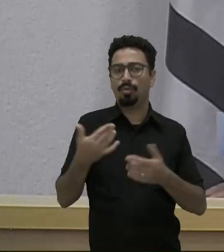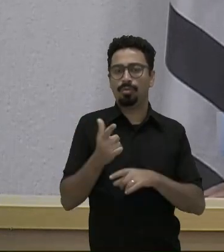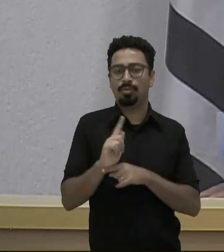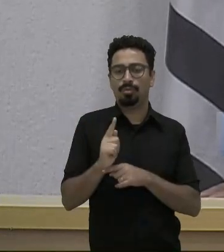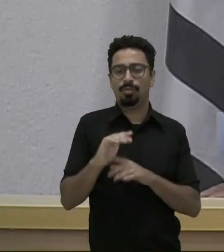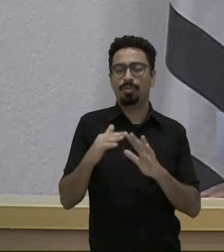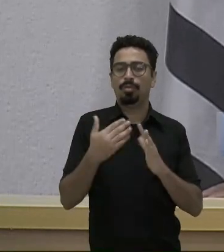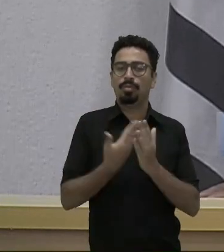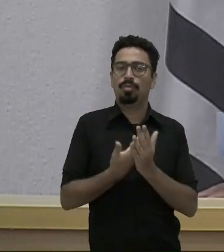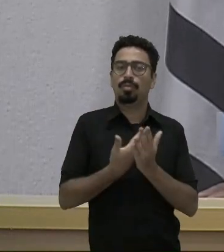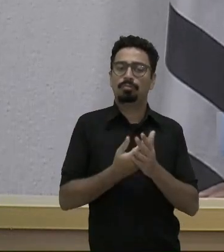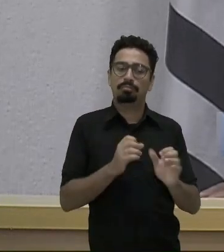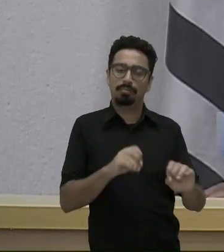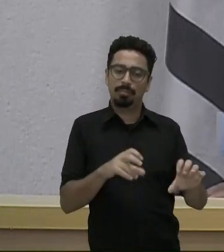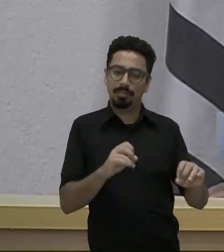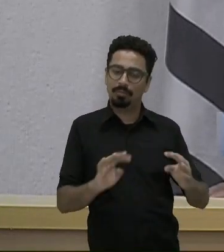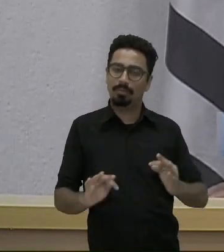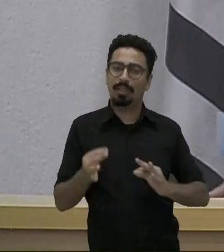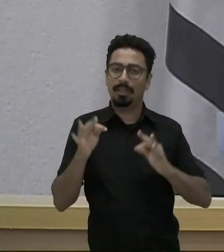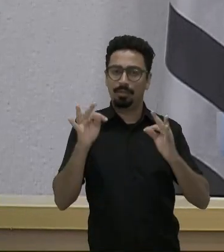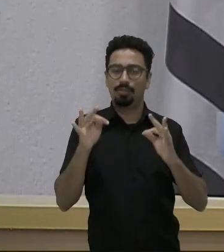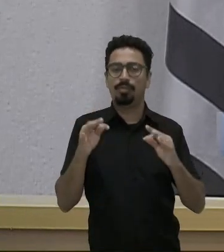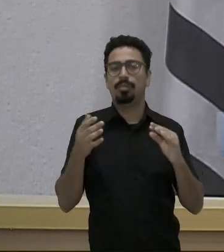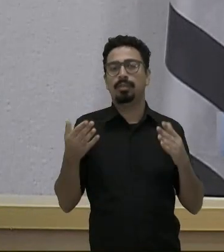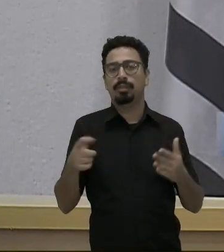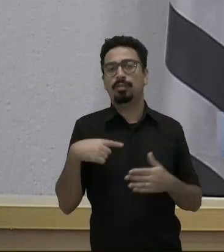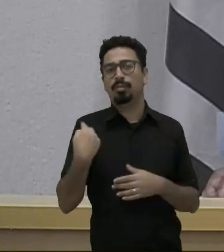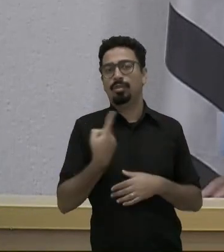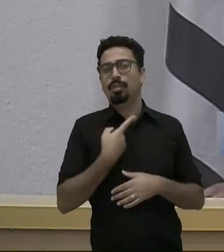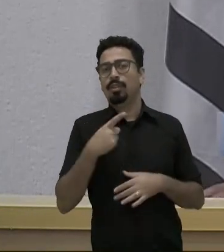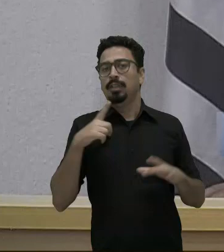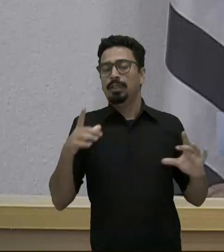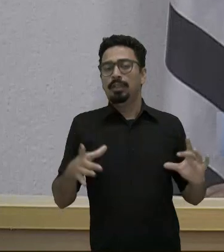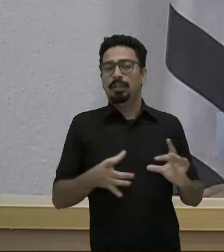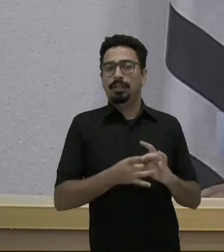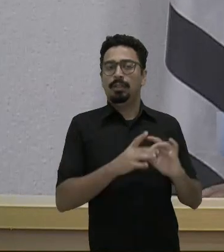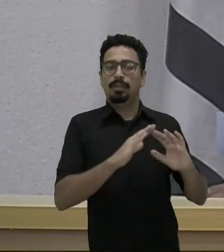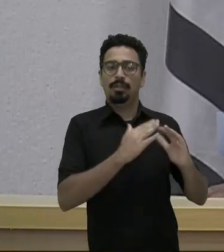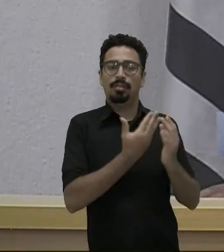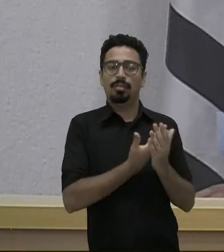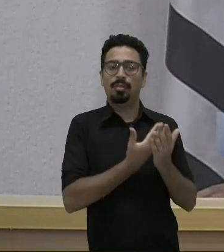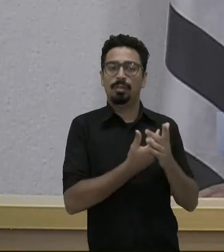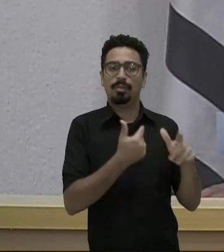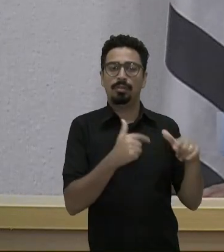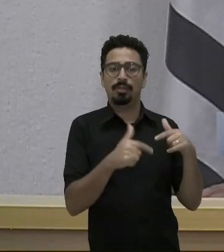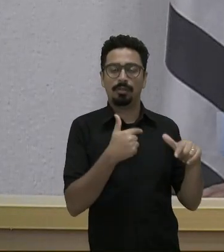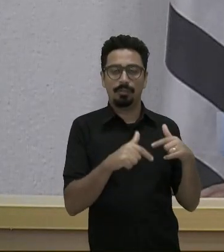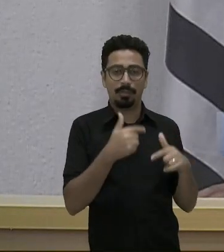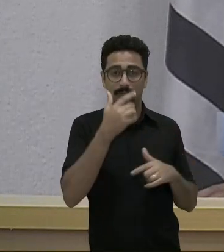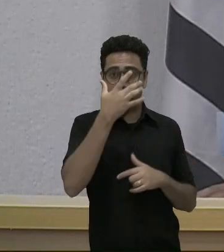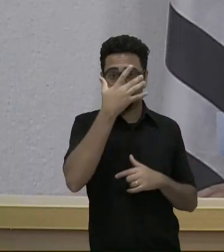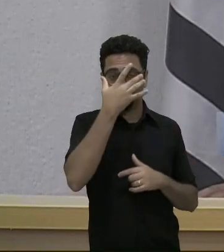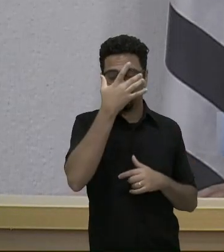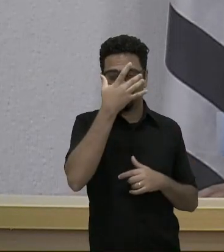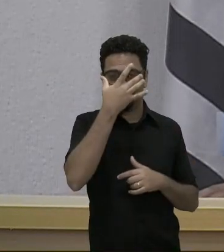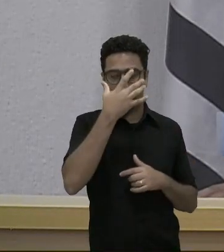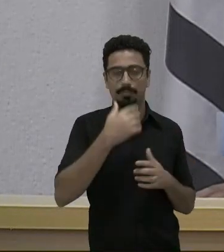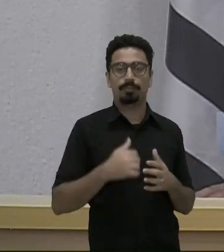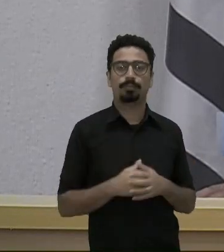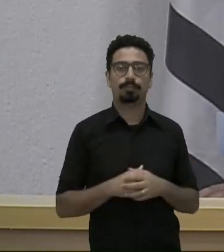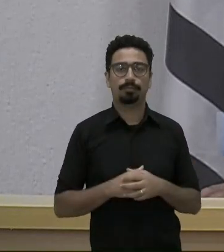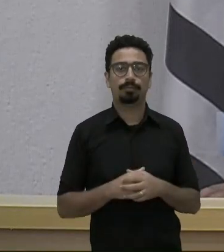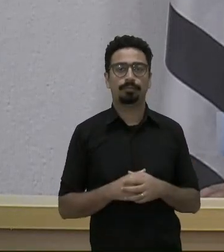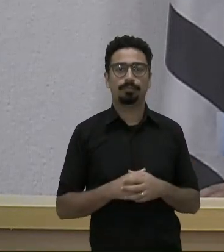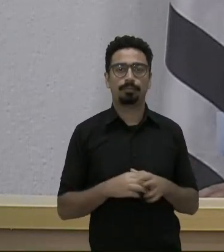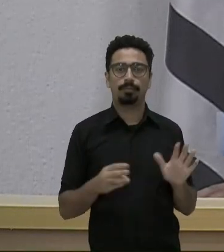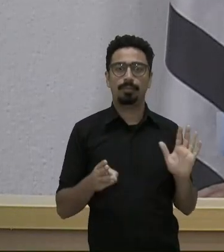escolas do ensino técnico e profissionalizante. Então a gente tem a ligação lá com a Escola do Trabalho, e também